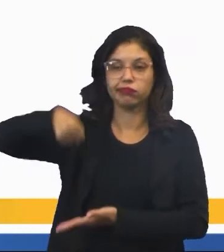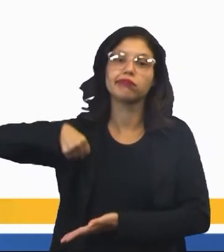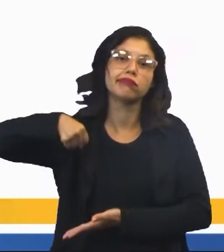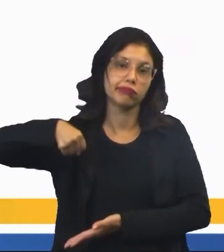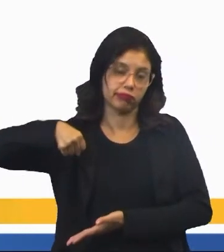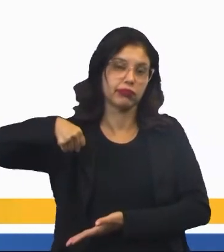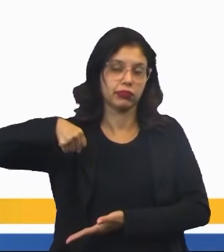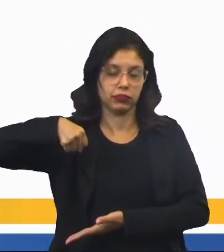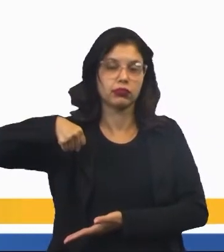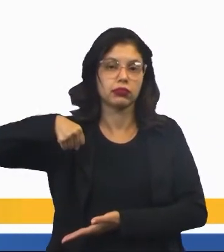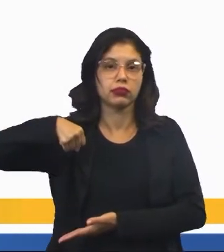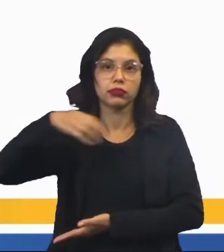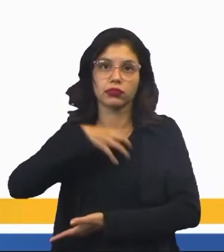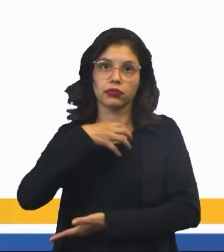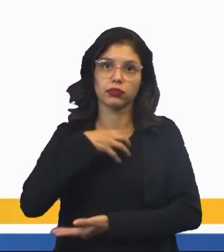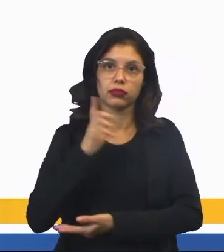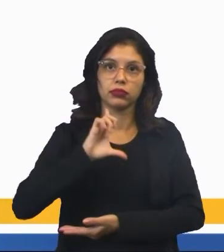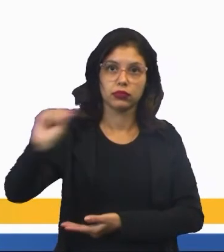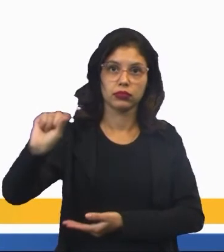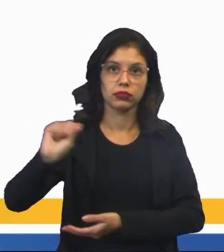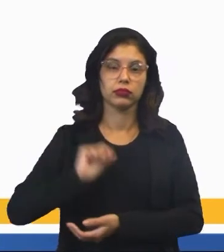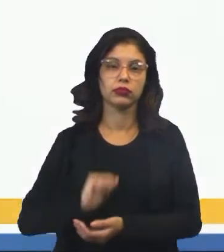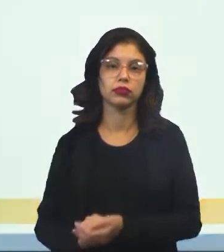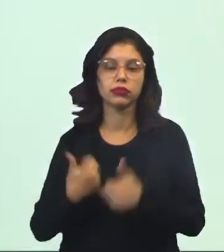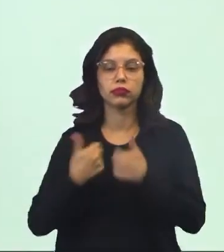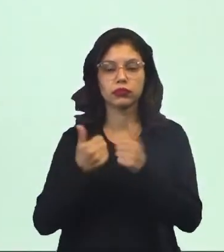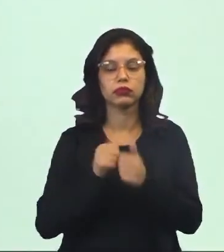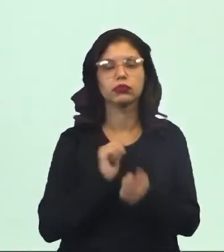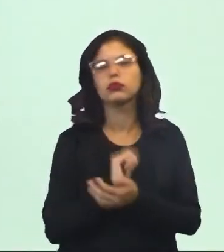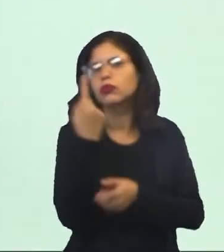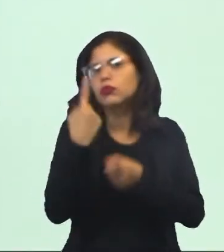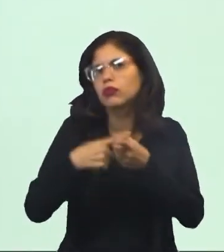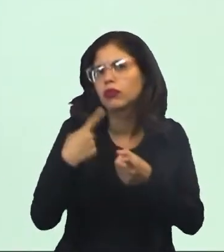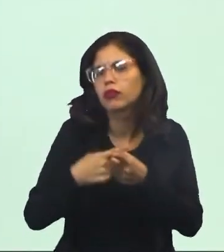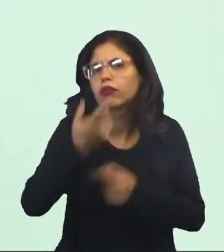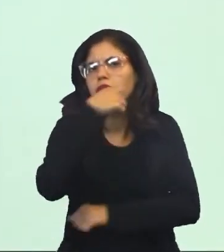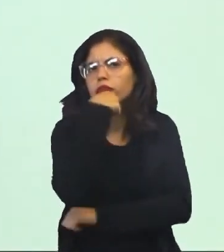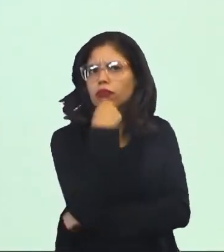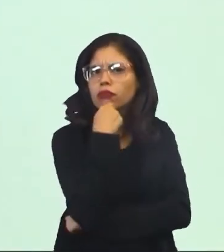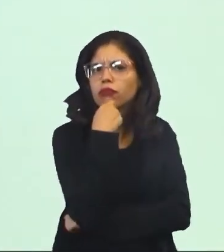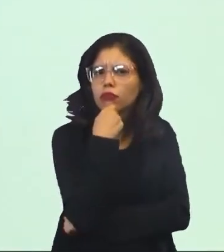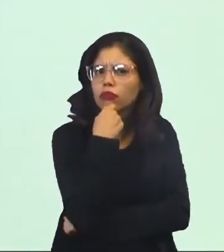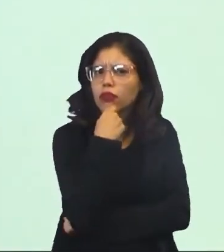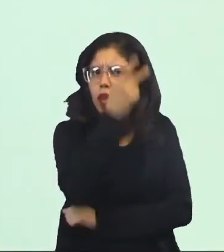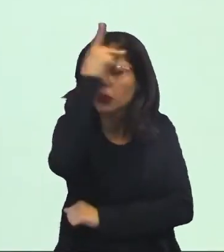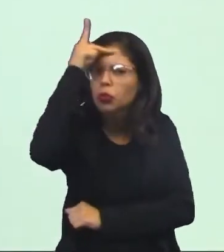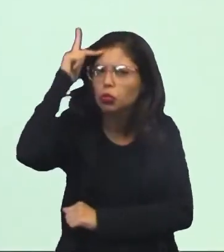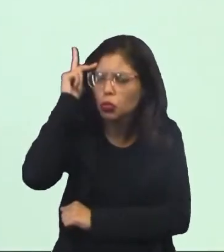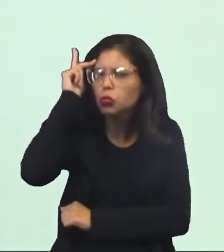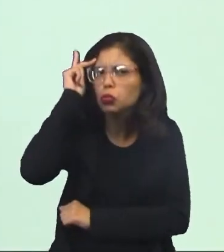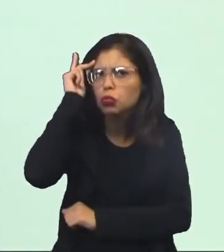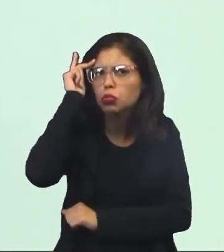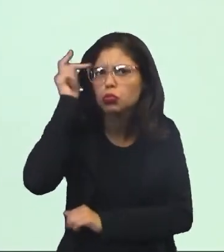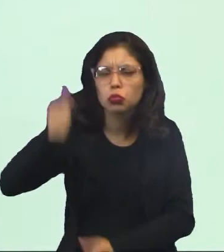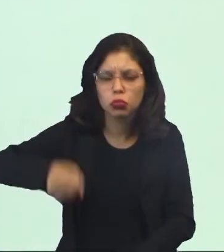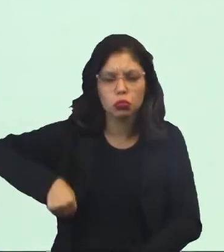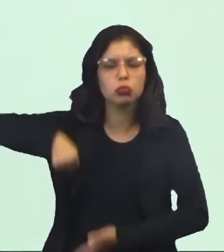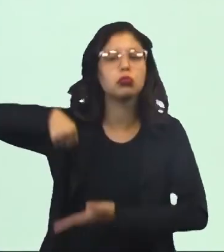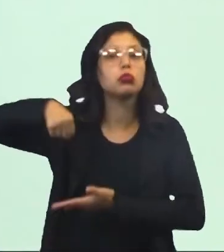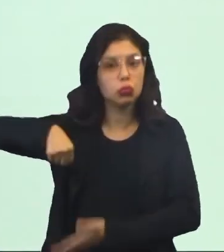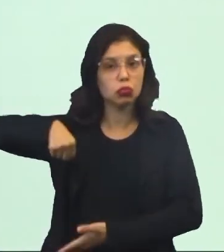rumo, sentido a este ônibus. Por que será, turma, que essas pessoas estão com as suas